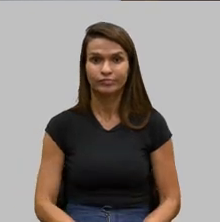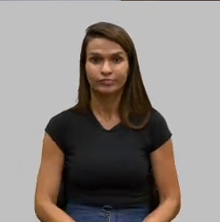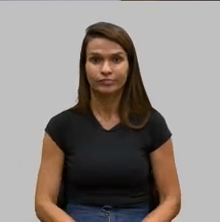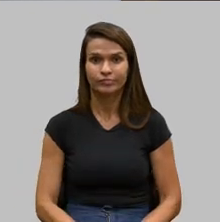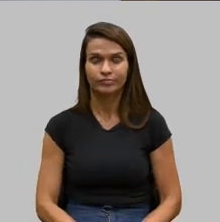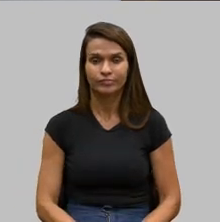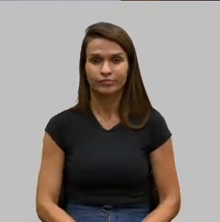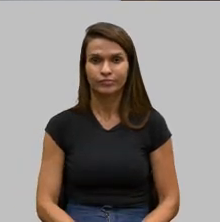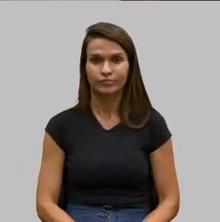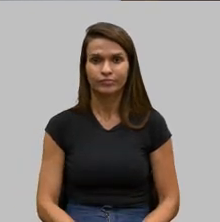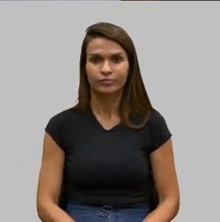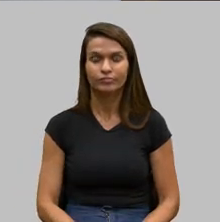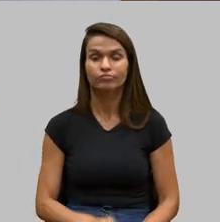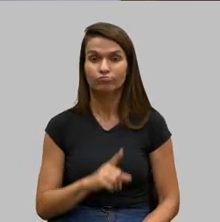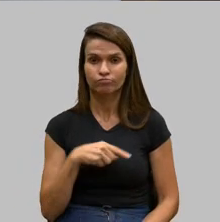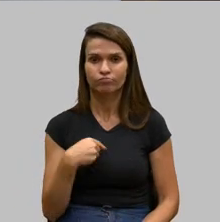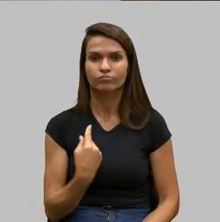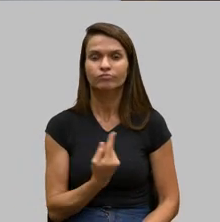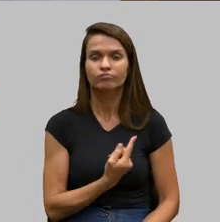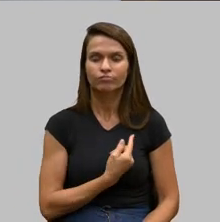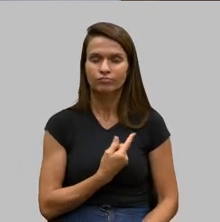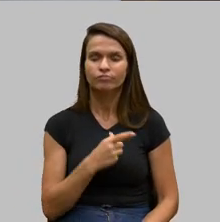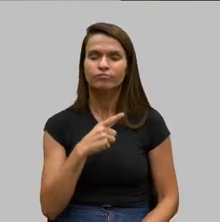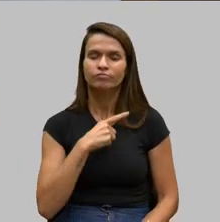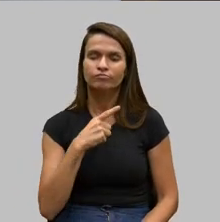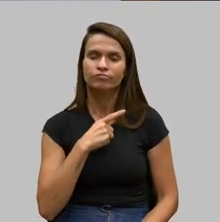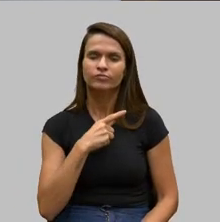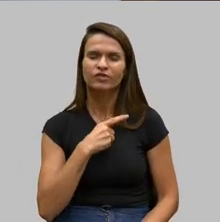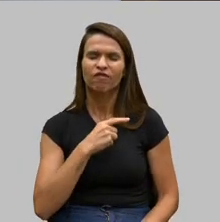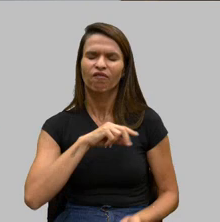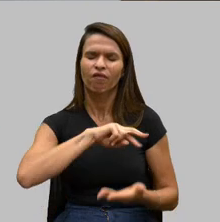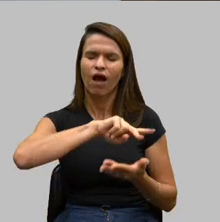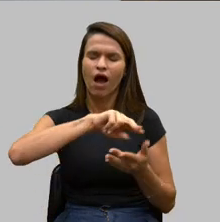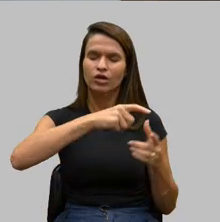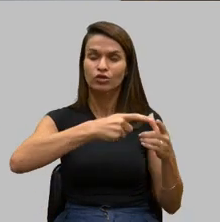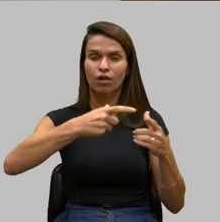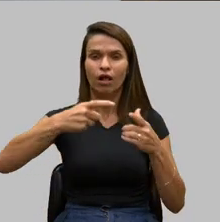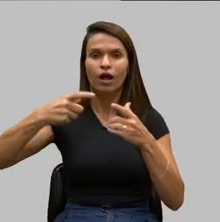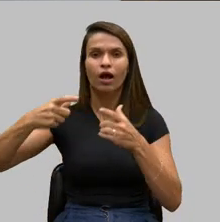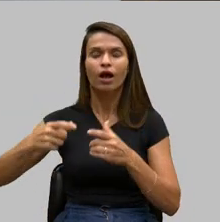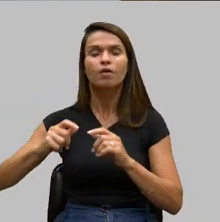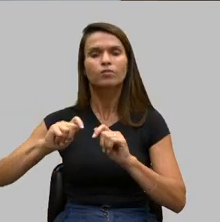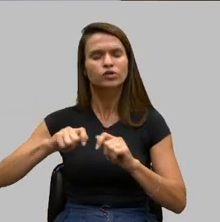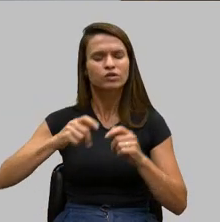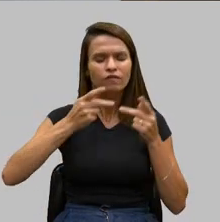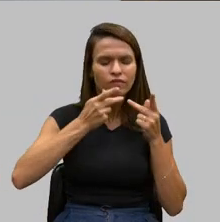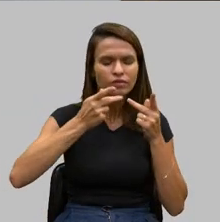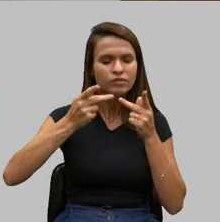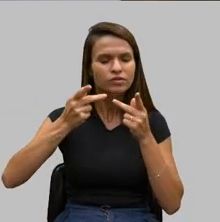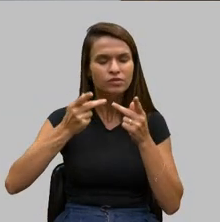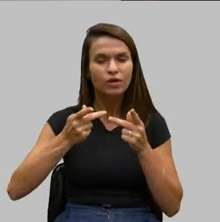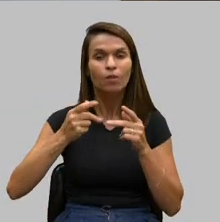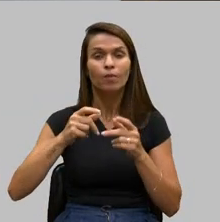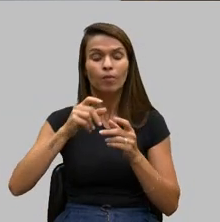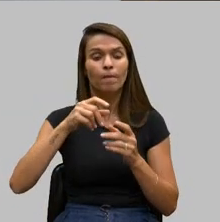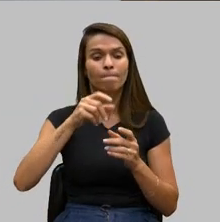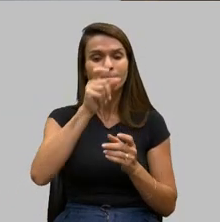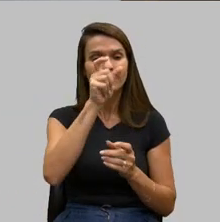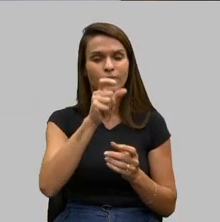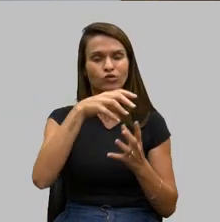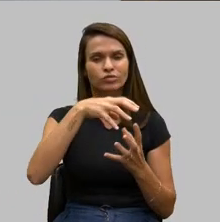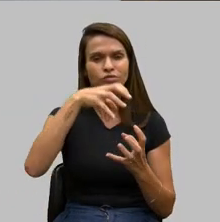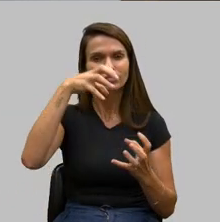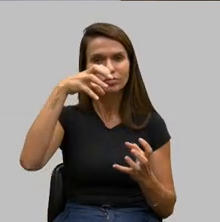públicas Nós temos muitos locais que poderiam ser visitadas por pessoas idosas e pessoas